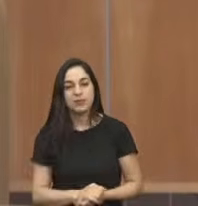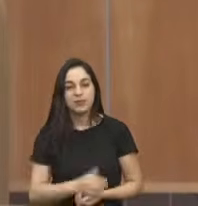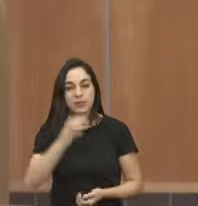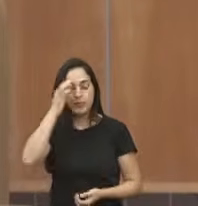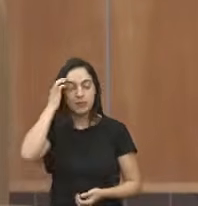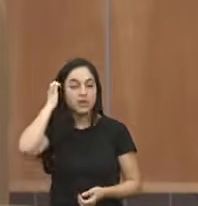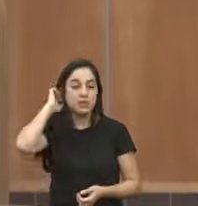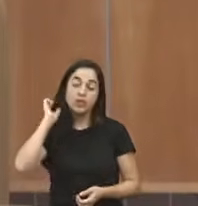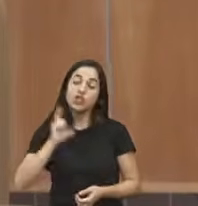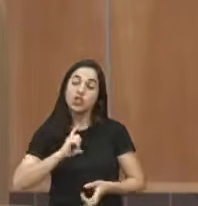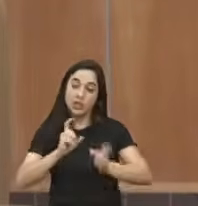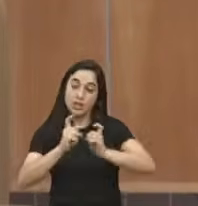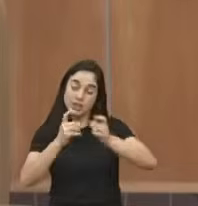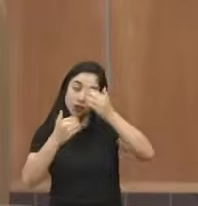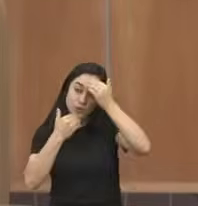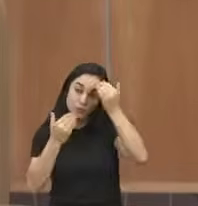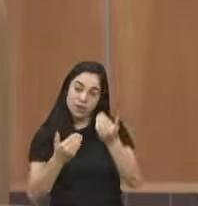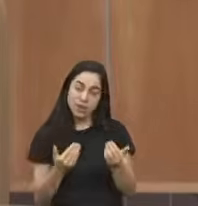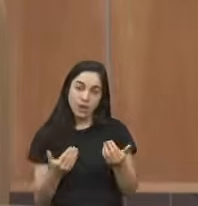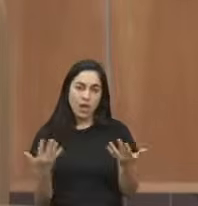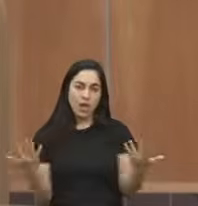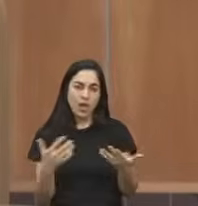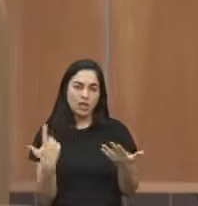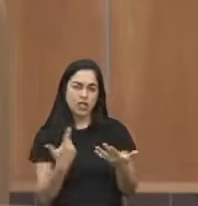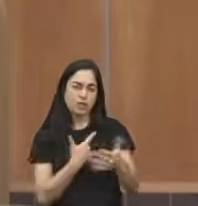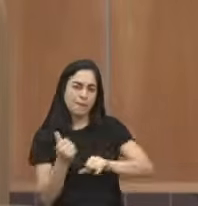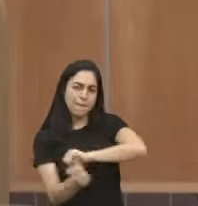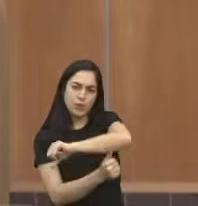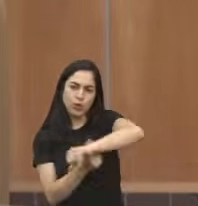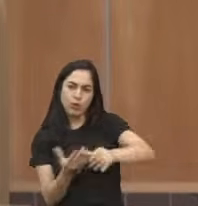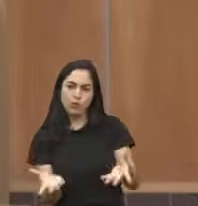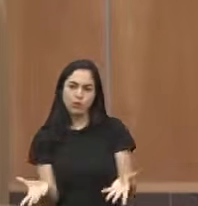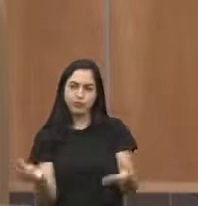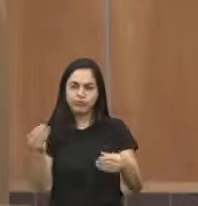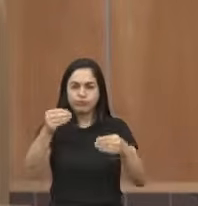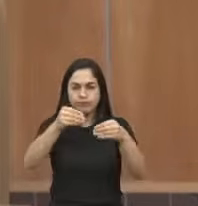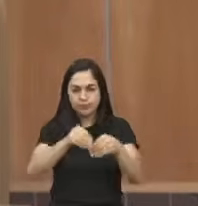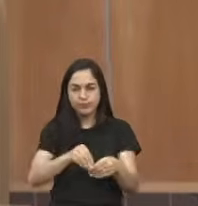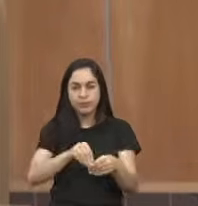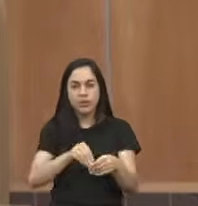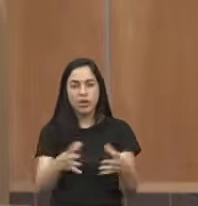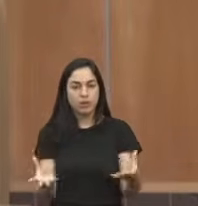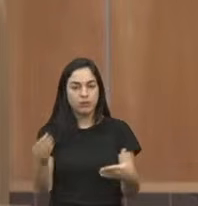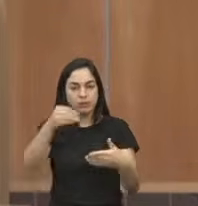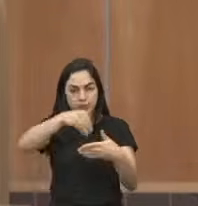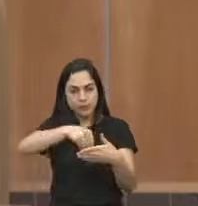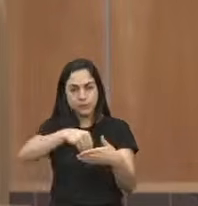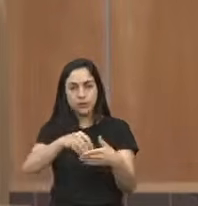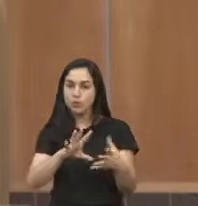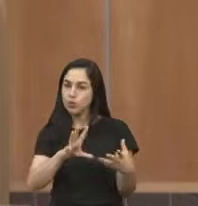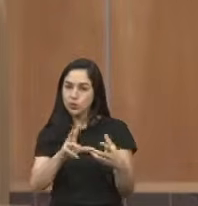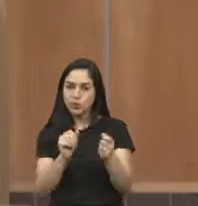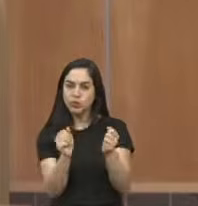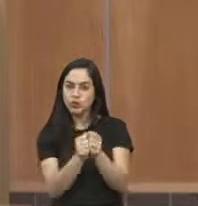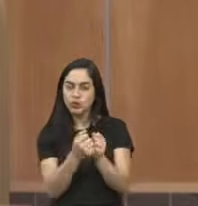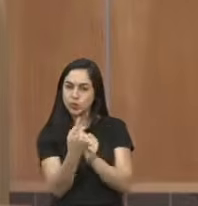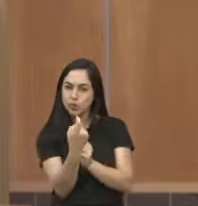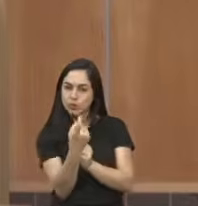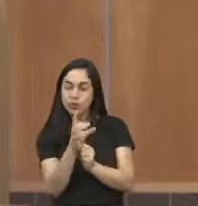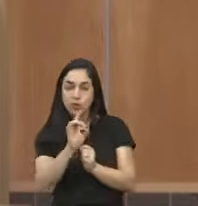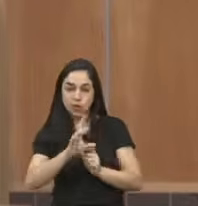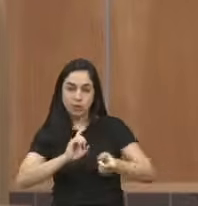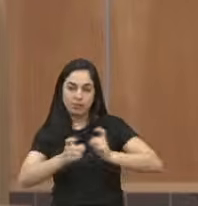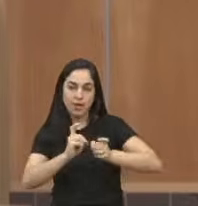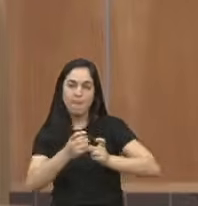E dessa forma que a gente está fazendo hoje em dia, a gente vê que dessa forma sim que tem uma economia e uma